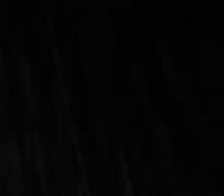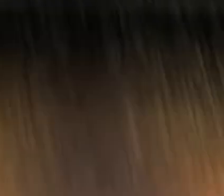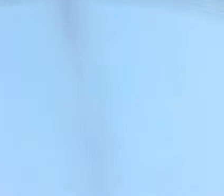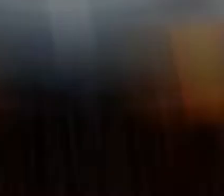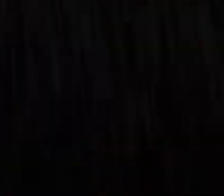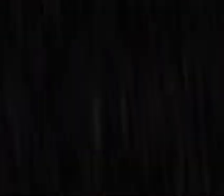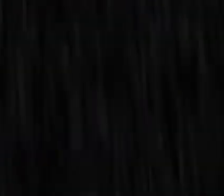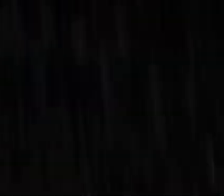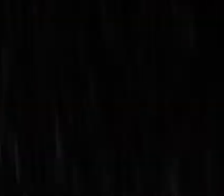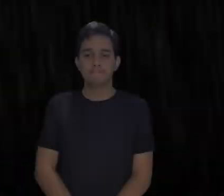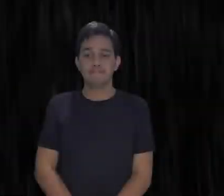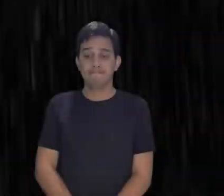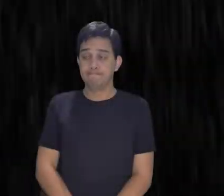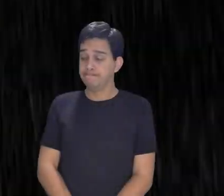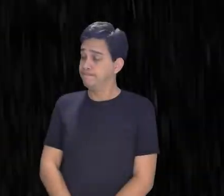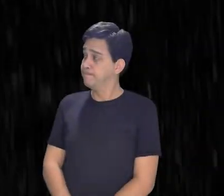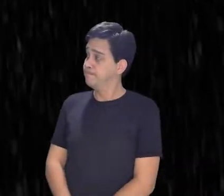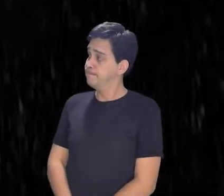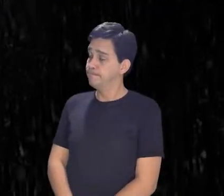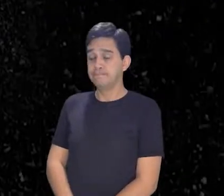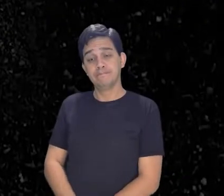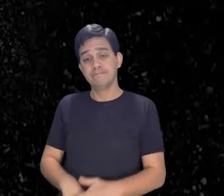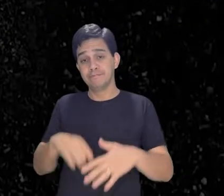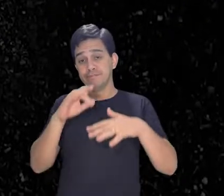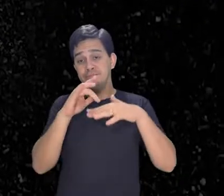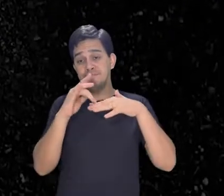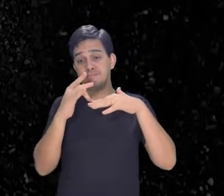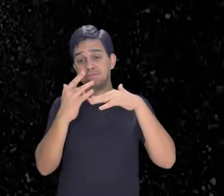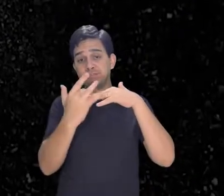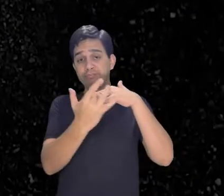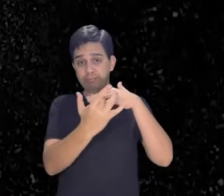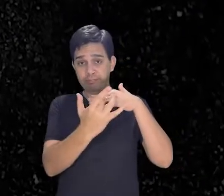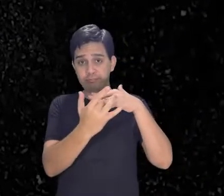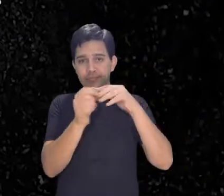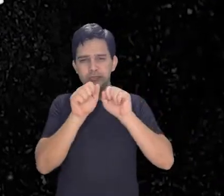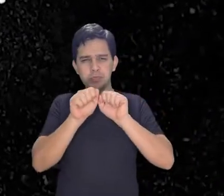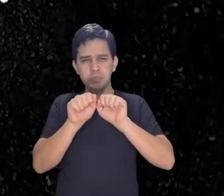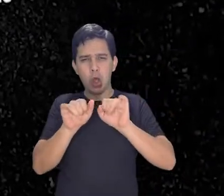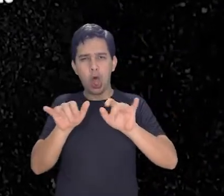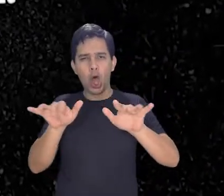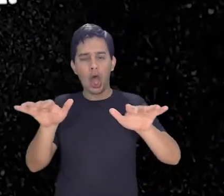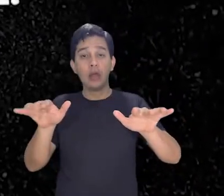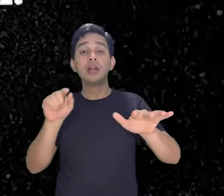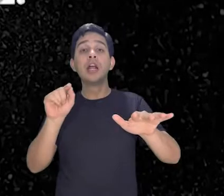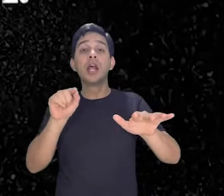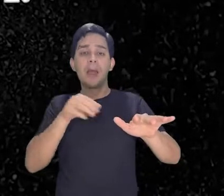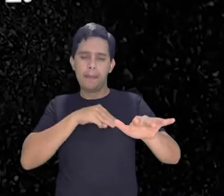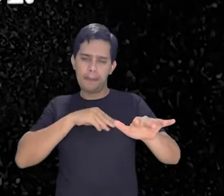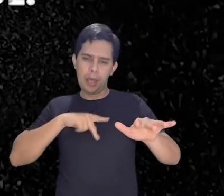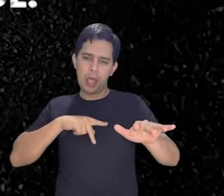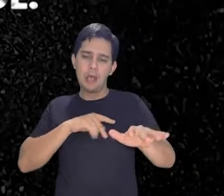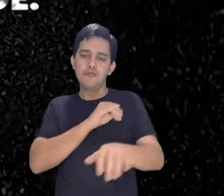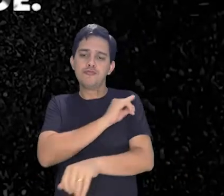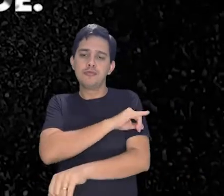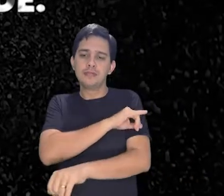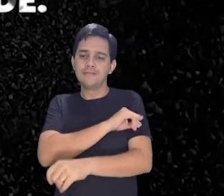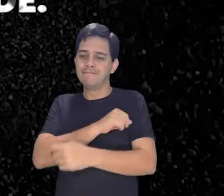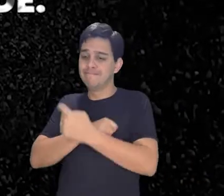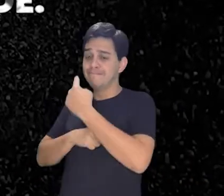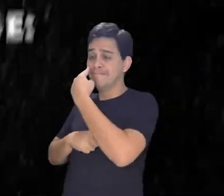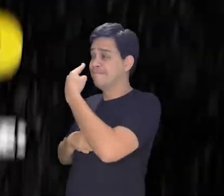Nas redes sociais, o MPRJ reforça o apoio à campanha Maio Amarelo,